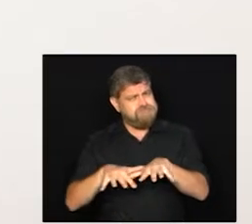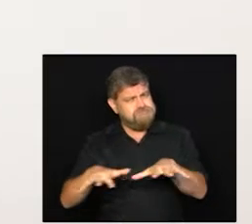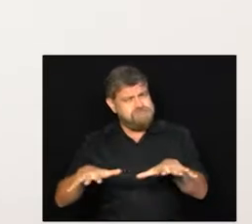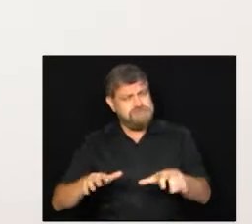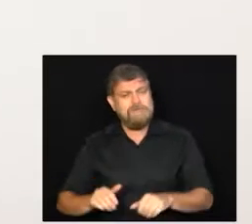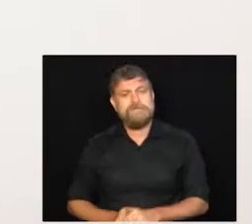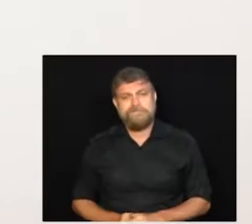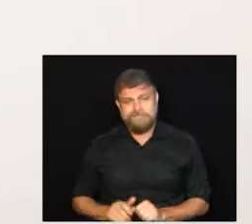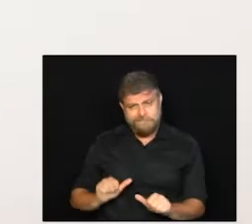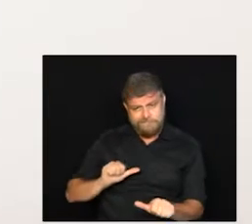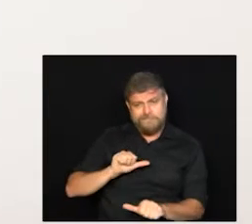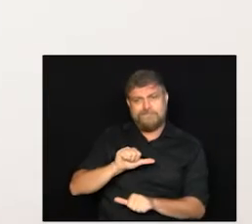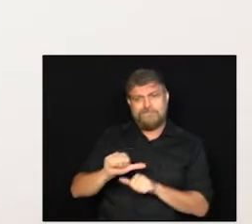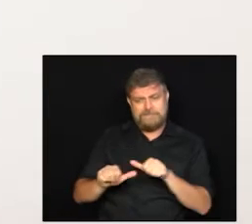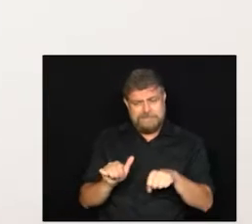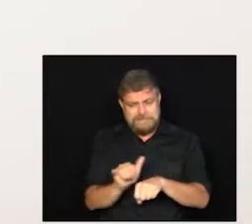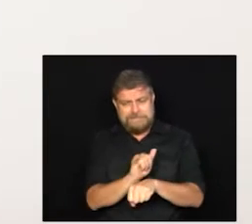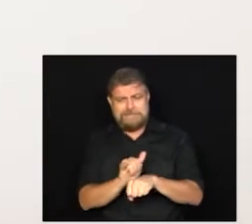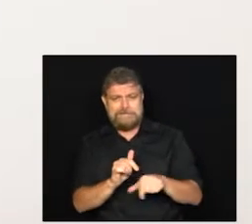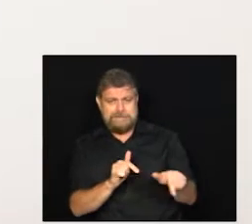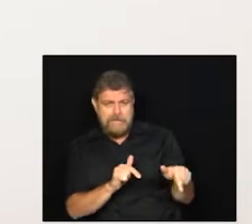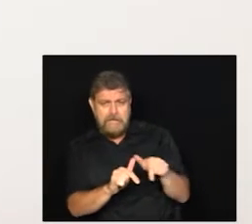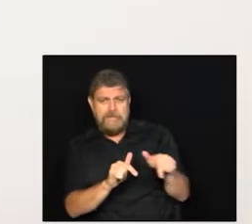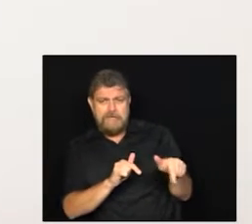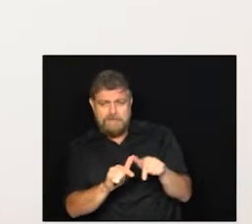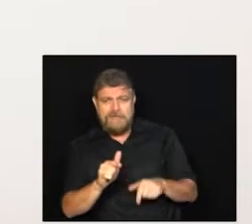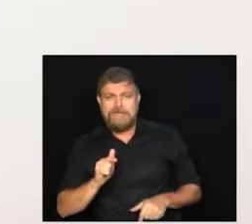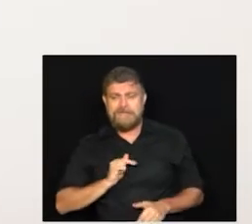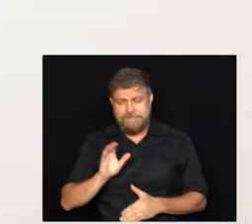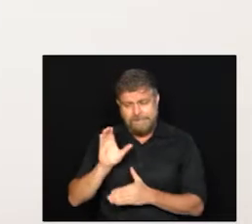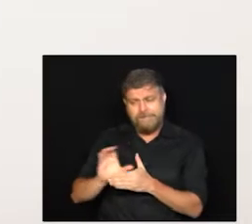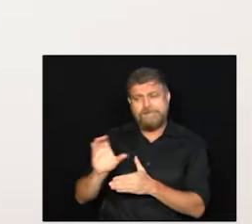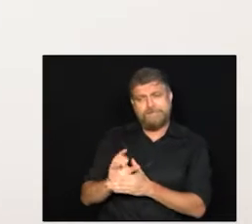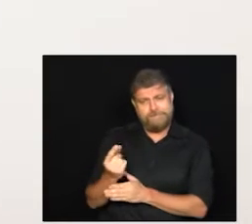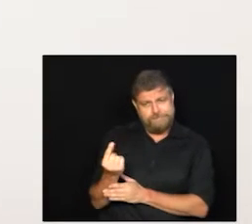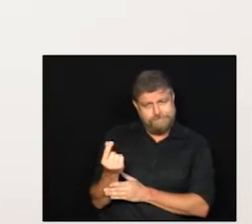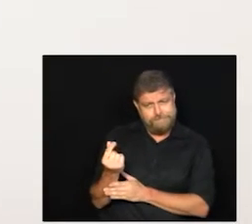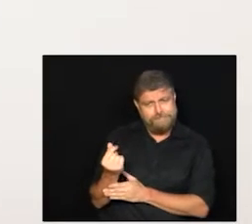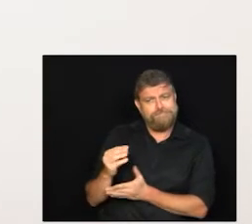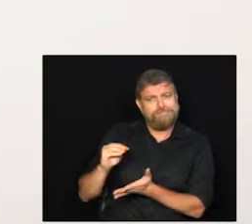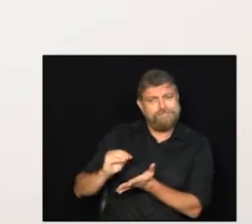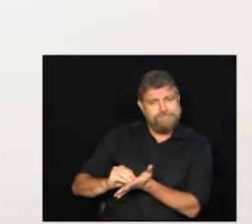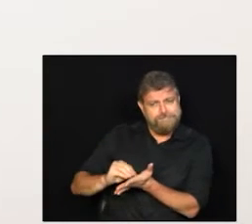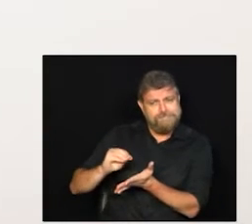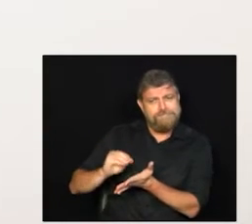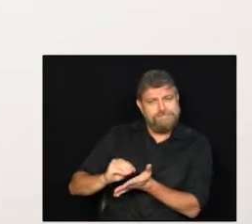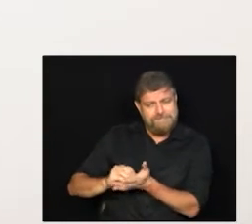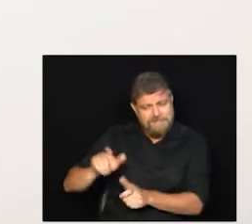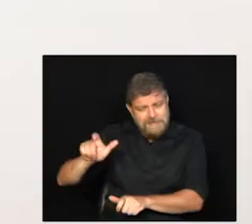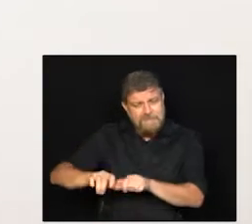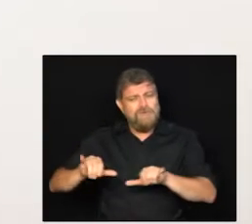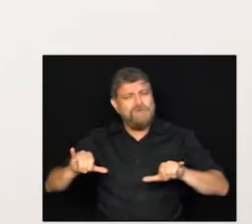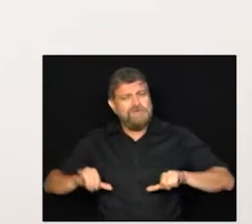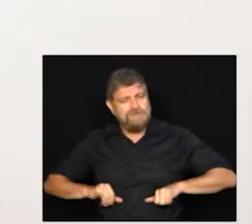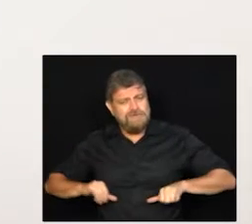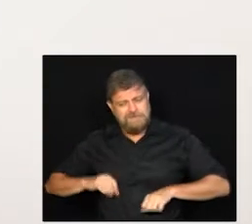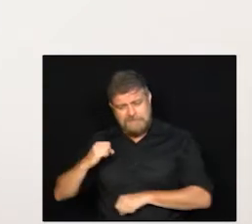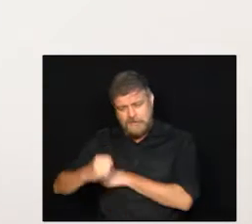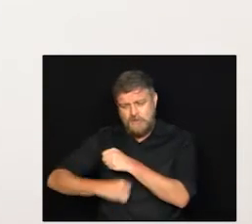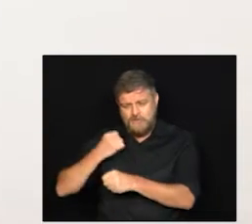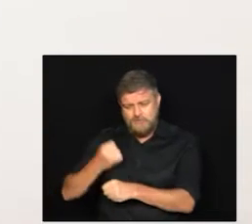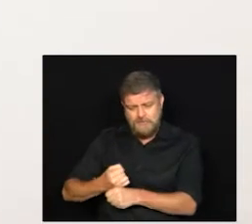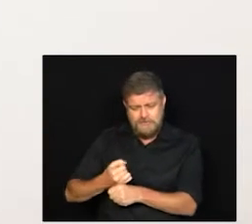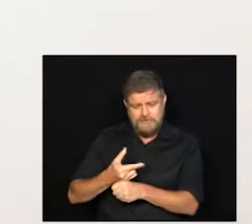mudou completamente as formas de trabalho e também trouxe uma crise econômica, sim, muita gente sofreu ao longo de 2020, ainda